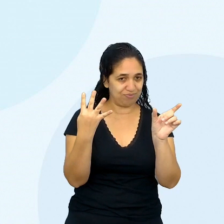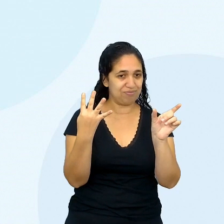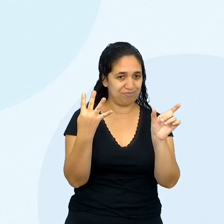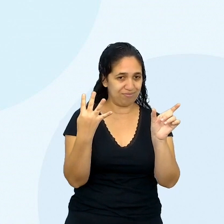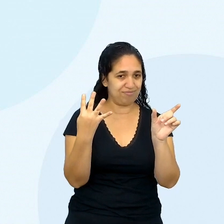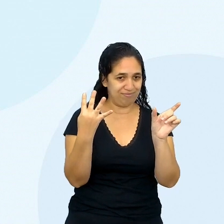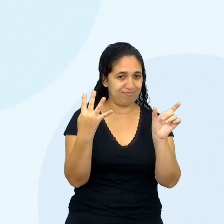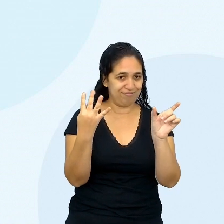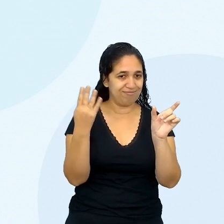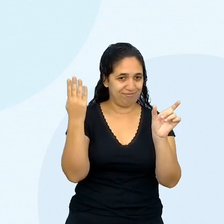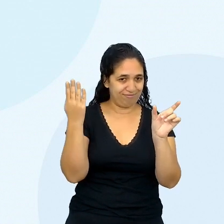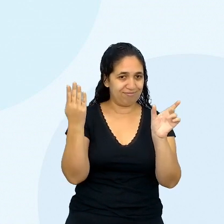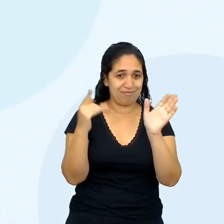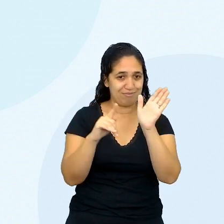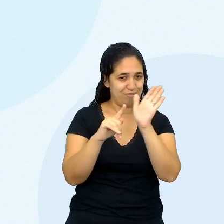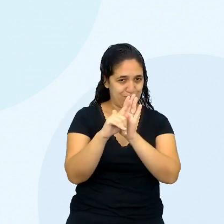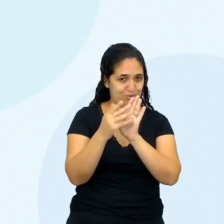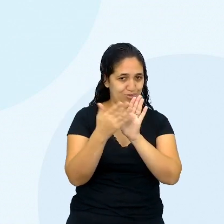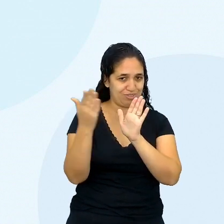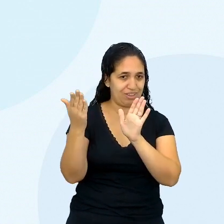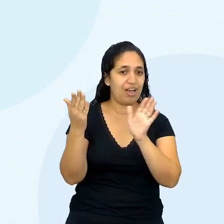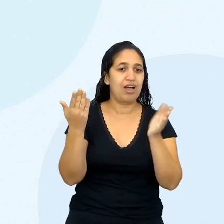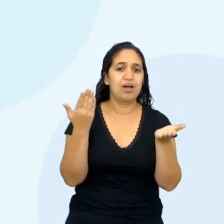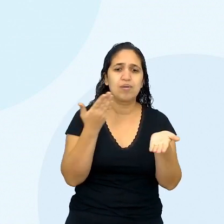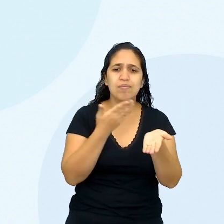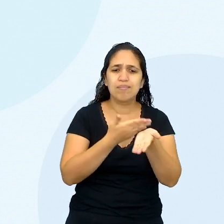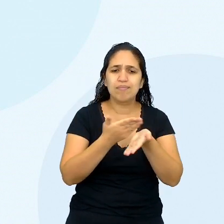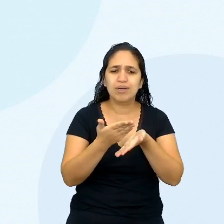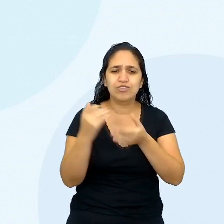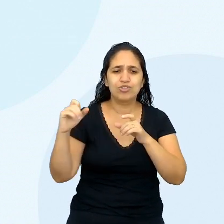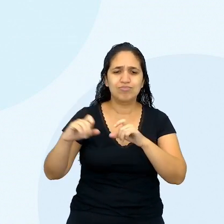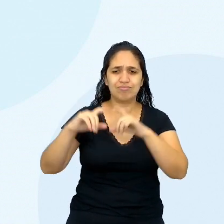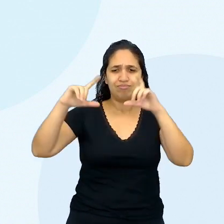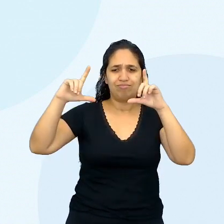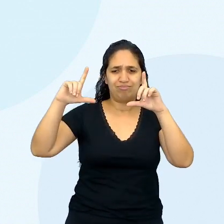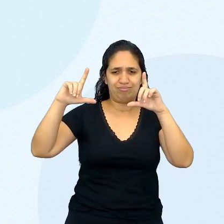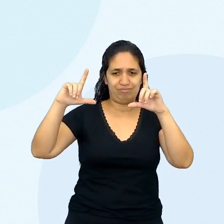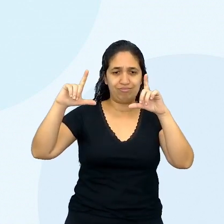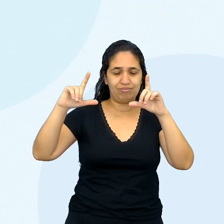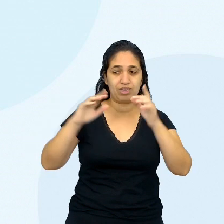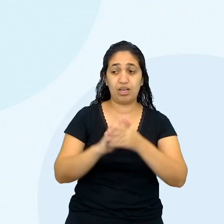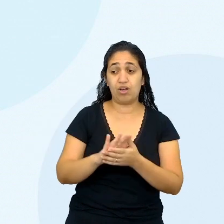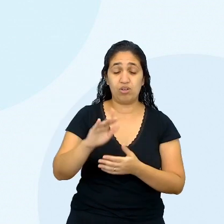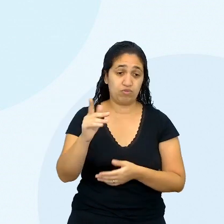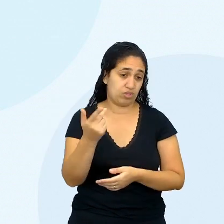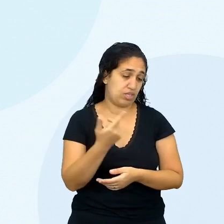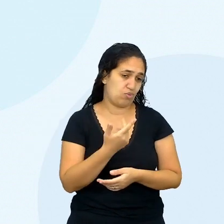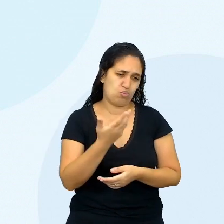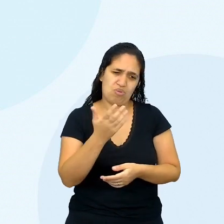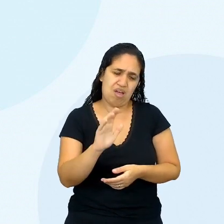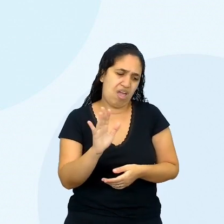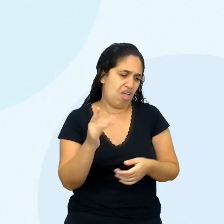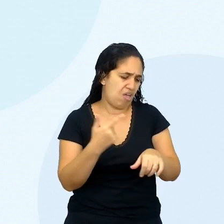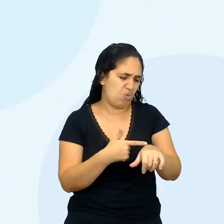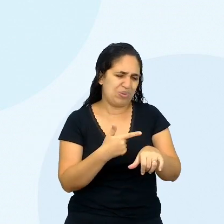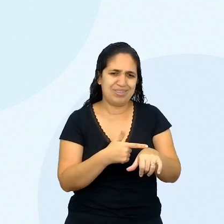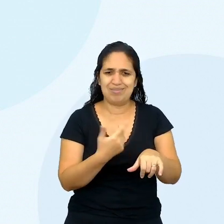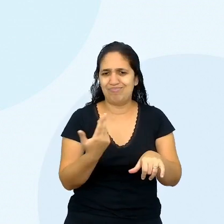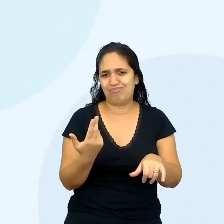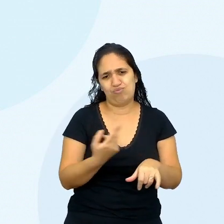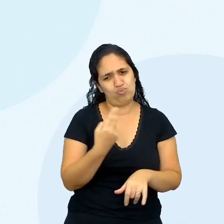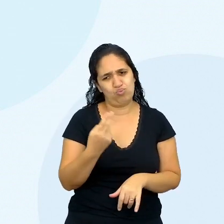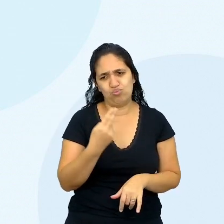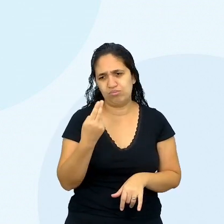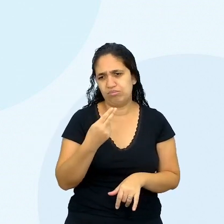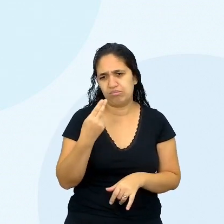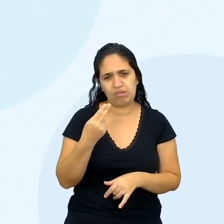nesse questionário aí que está disponível a partir do QR Code. E se você não está afim ou não tem disponibilidade agora de tirar a fotinho